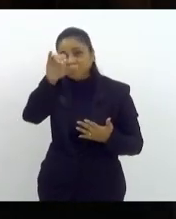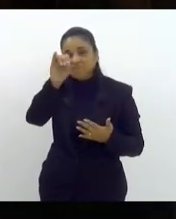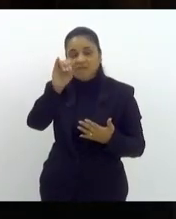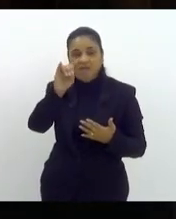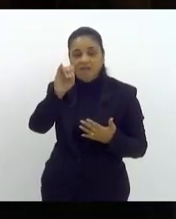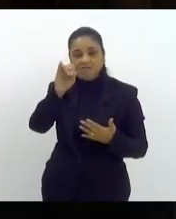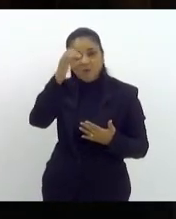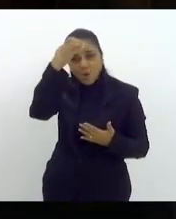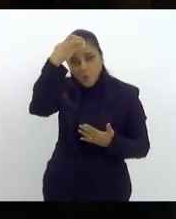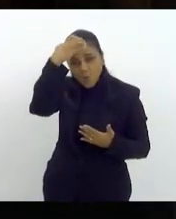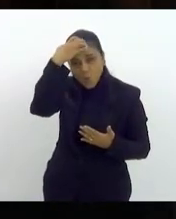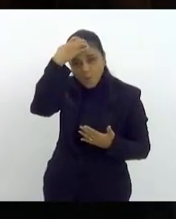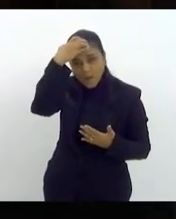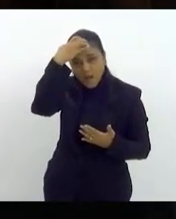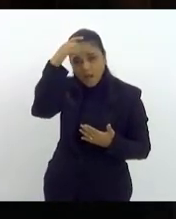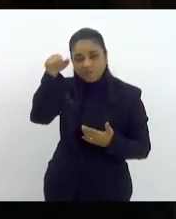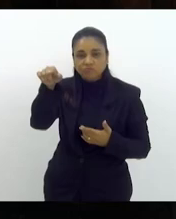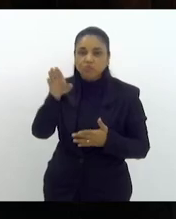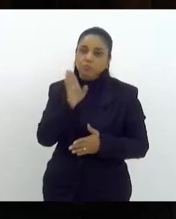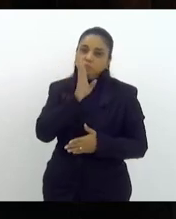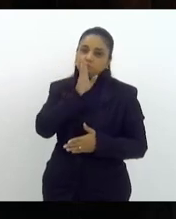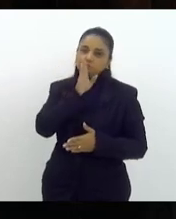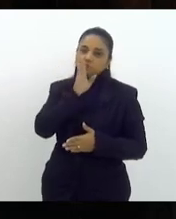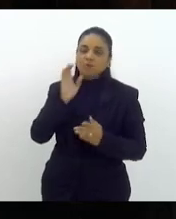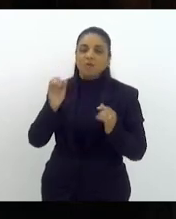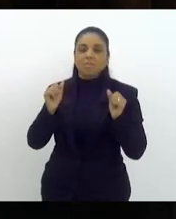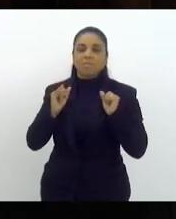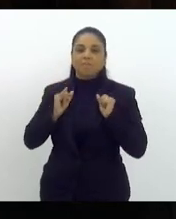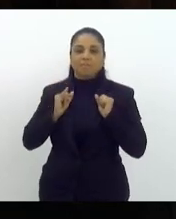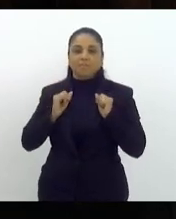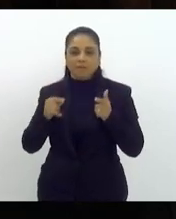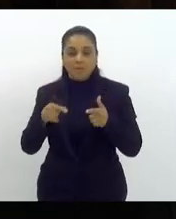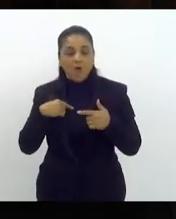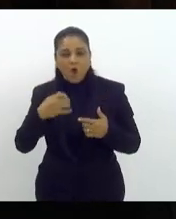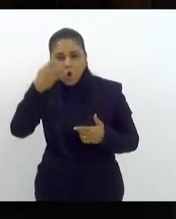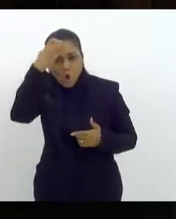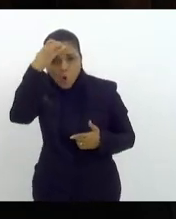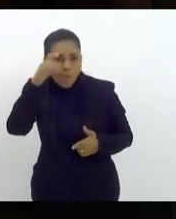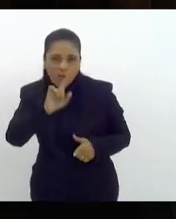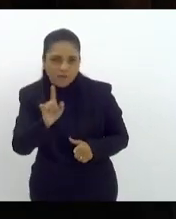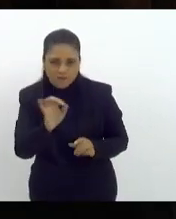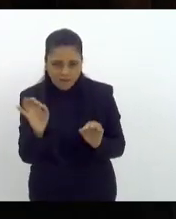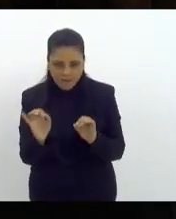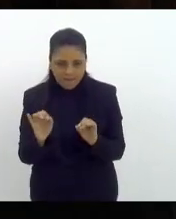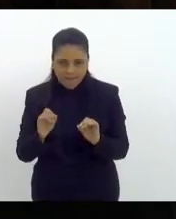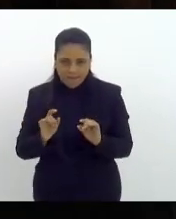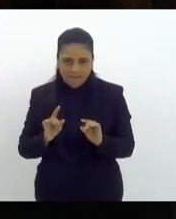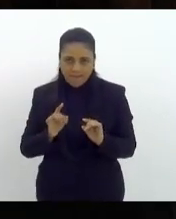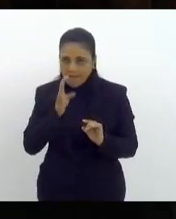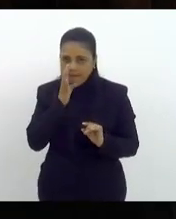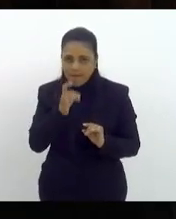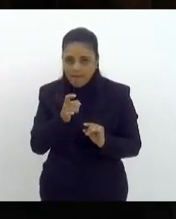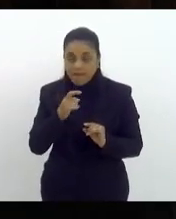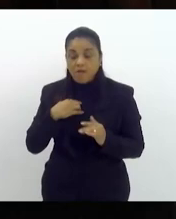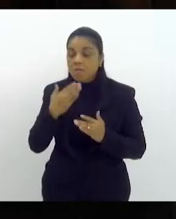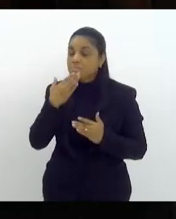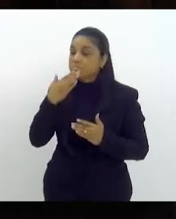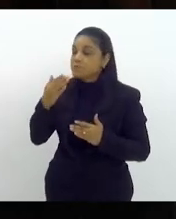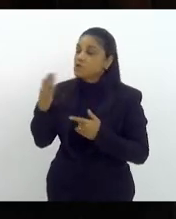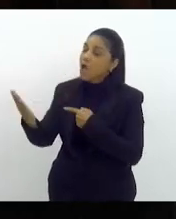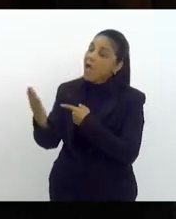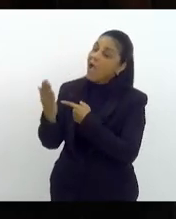os isentos mas eu venho aqui essa Tribuna hoje não para comprar ninguém mas para pedir ajuda aos isentos que